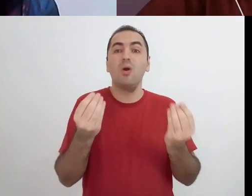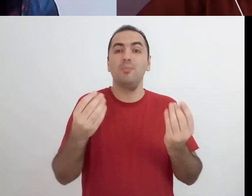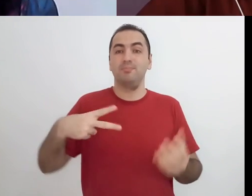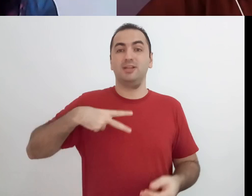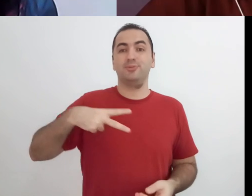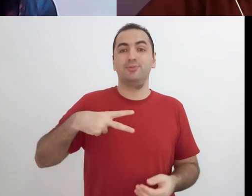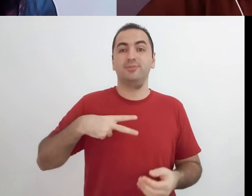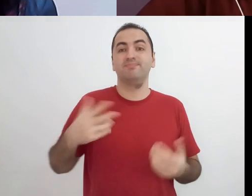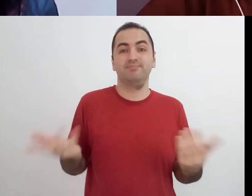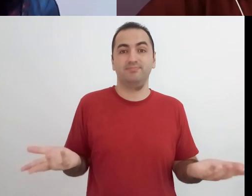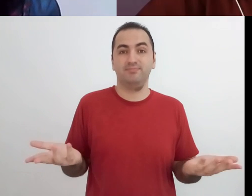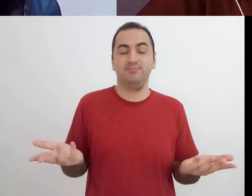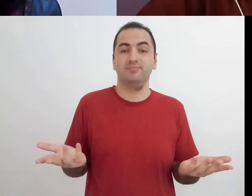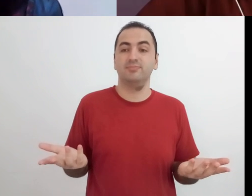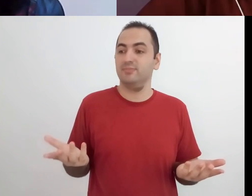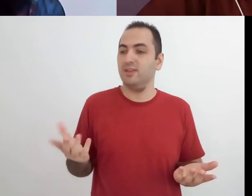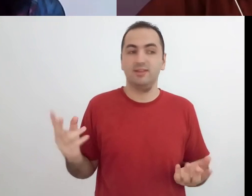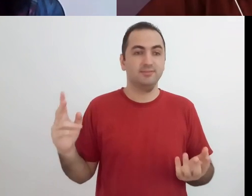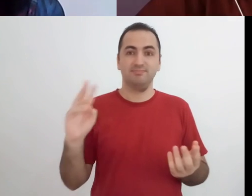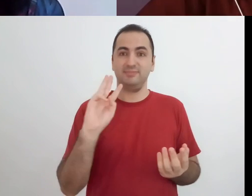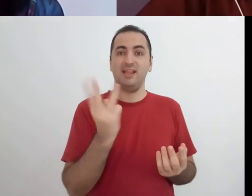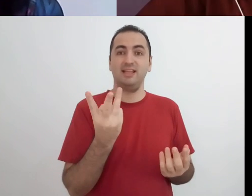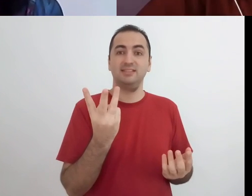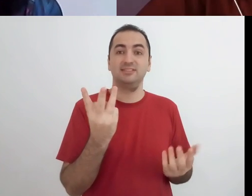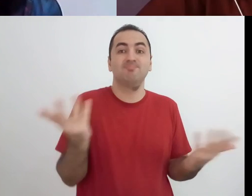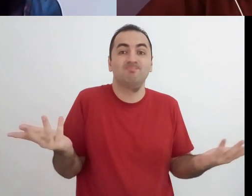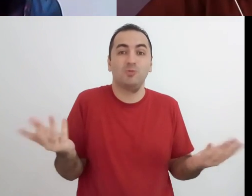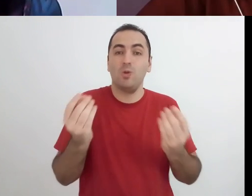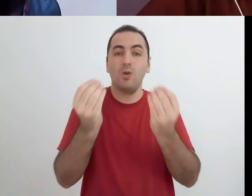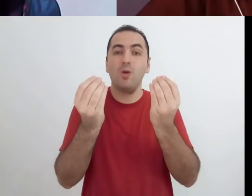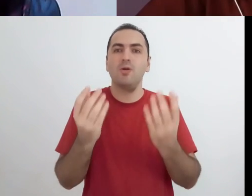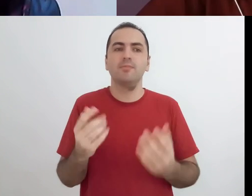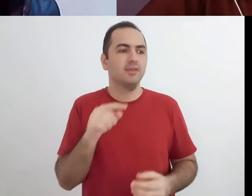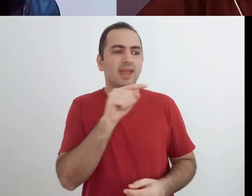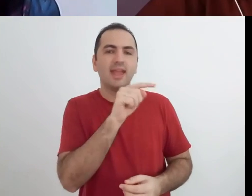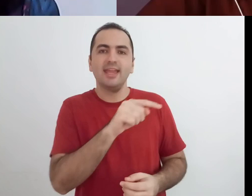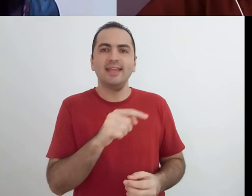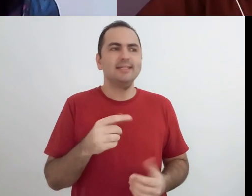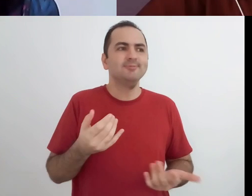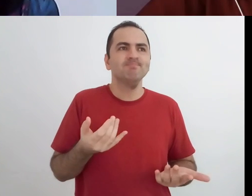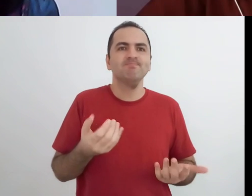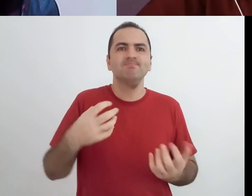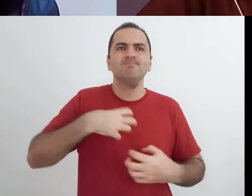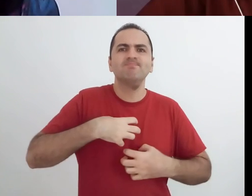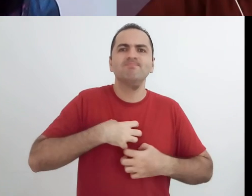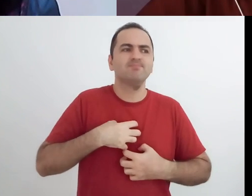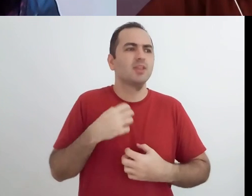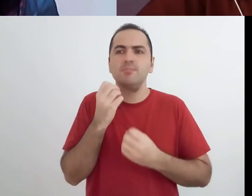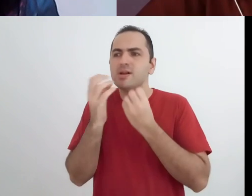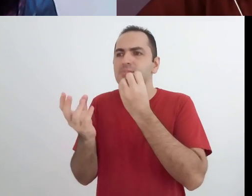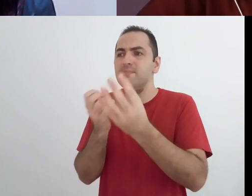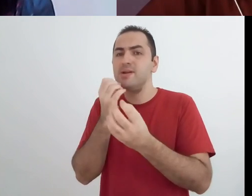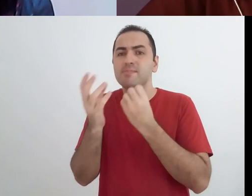como você vai fazer isso, que ainda tem que colocar um intérprete ali, a pessoa já tem dificuldade de se abrir. Isso, imagina isso, se no